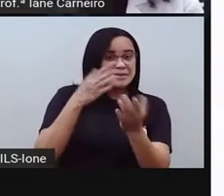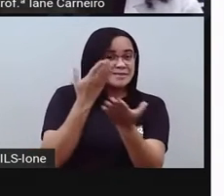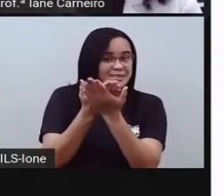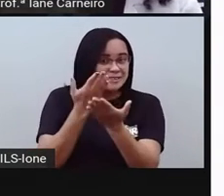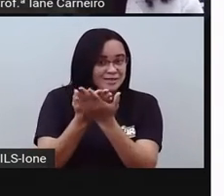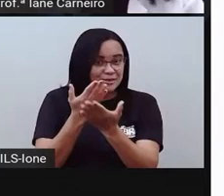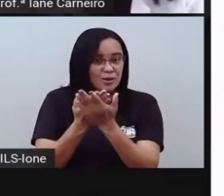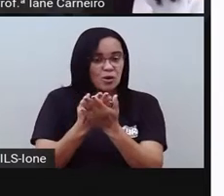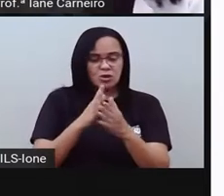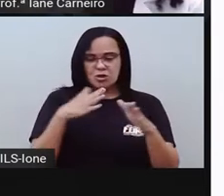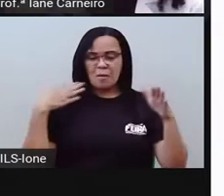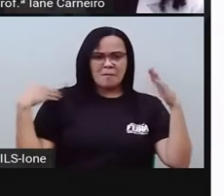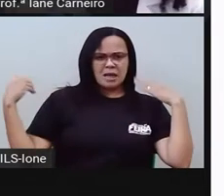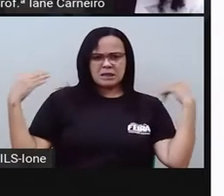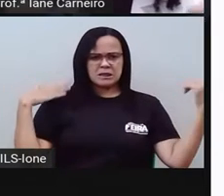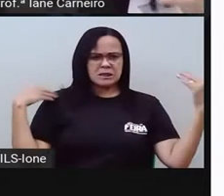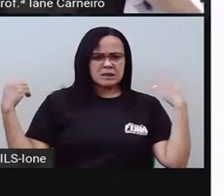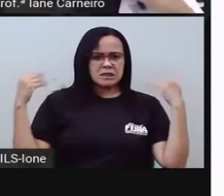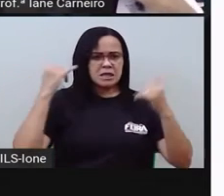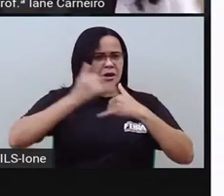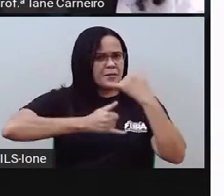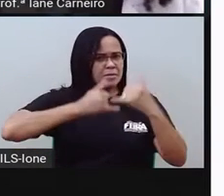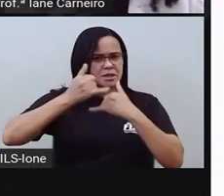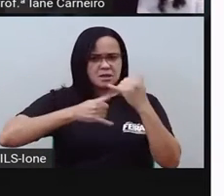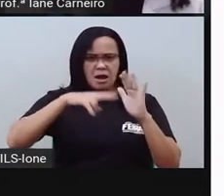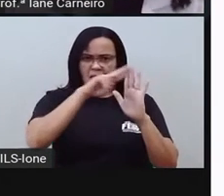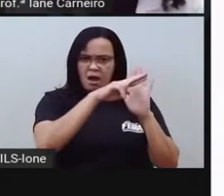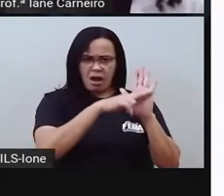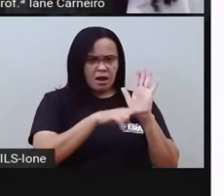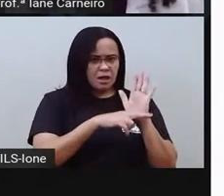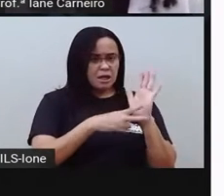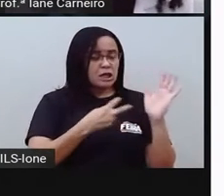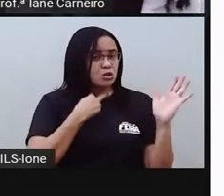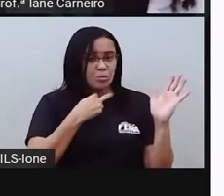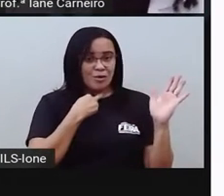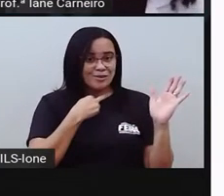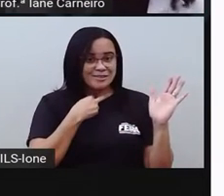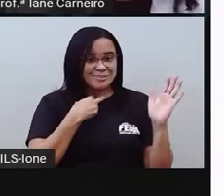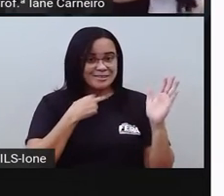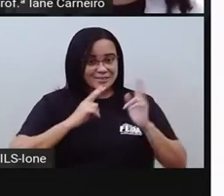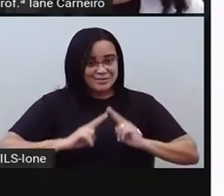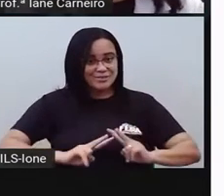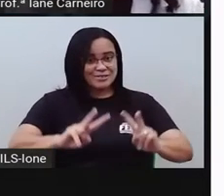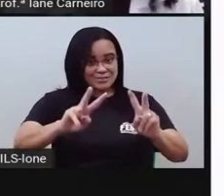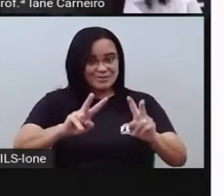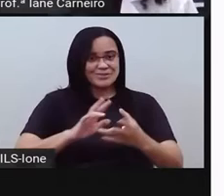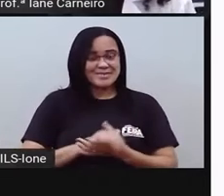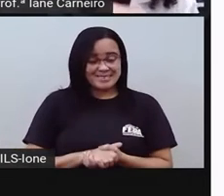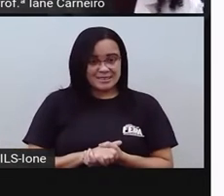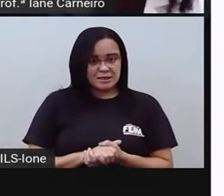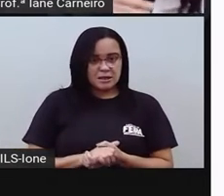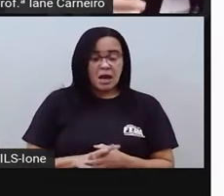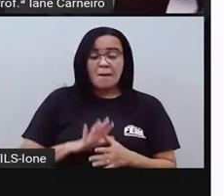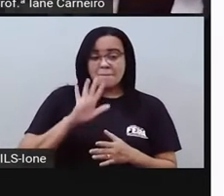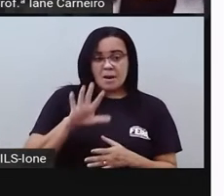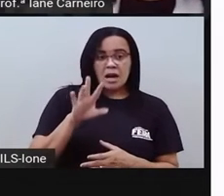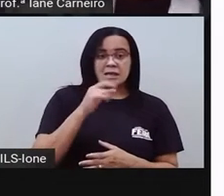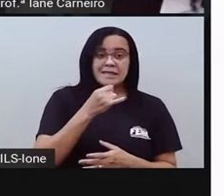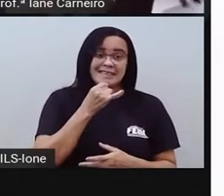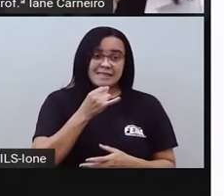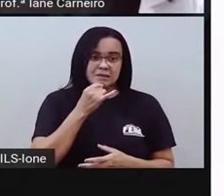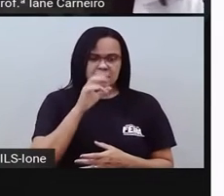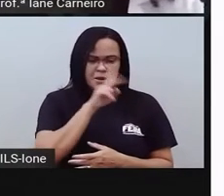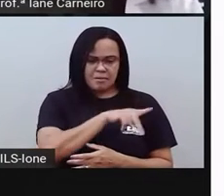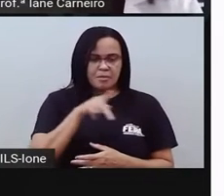nunca, né? A não ser assim que eu fale, ó, Ione, pode mexer na minha mochila aí, por favor, pega tal coisa. Se a pessoa lhe deu